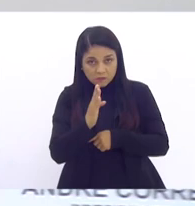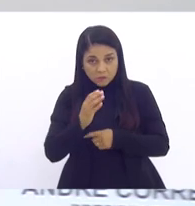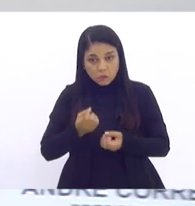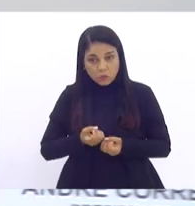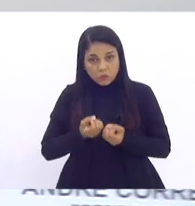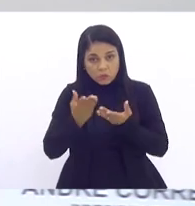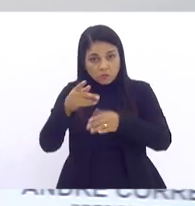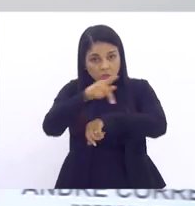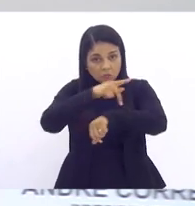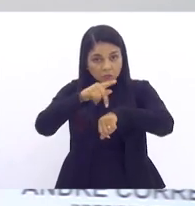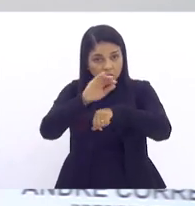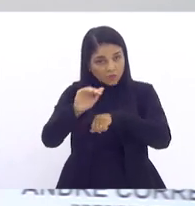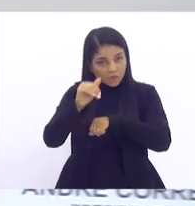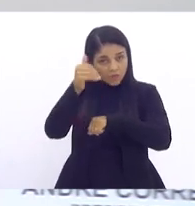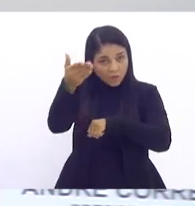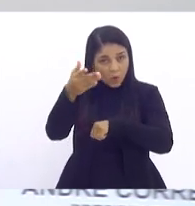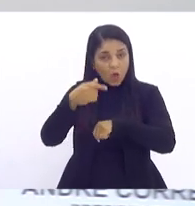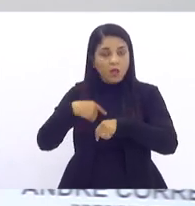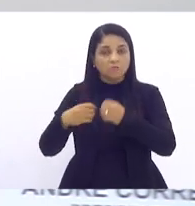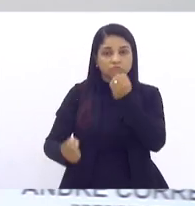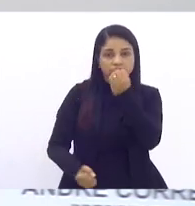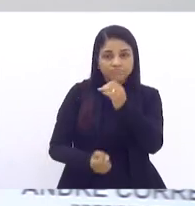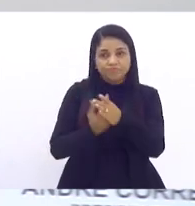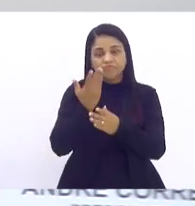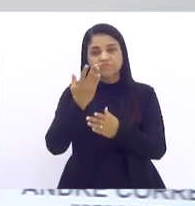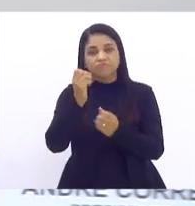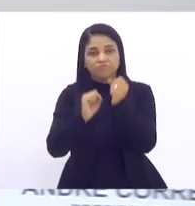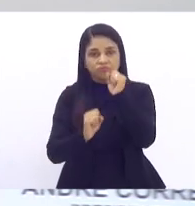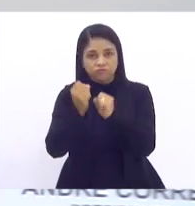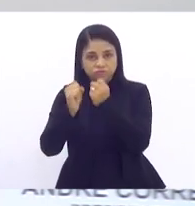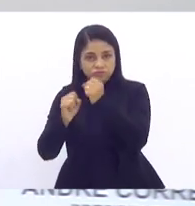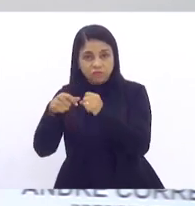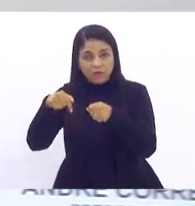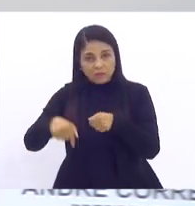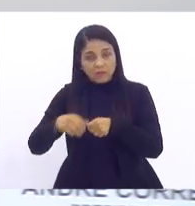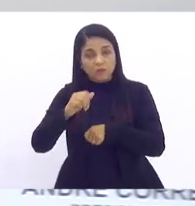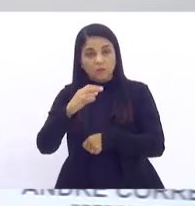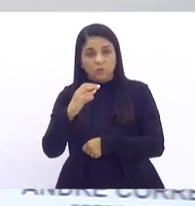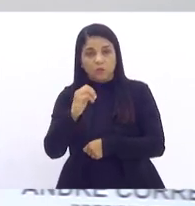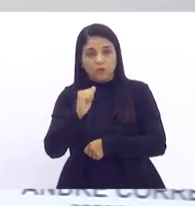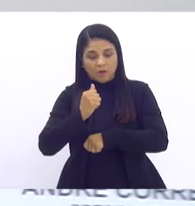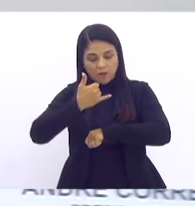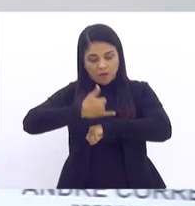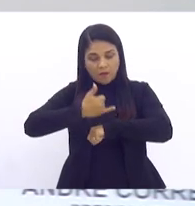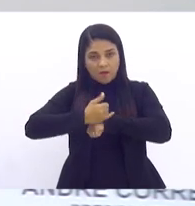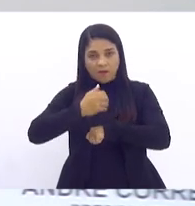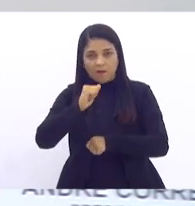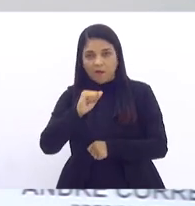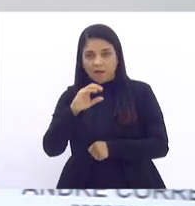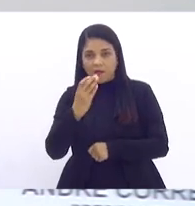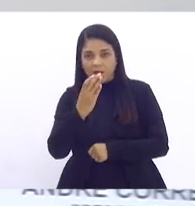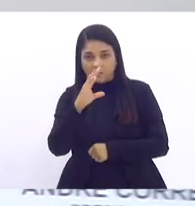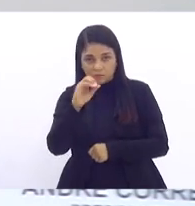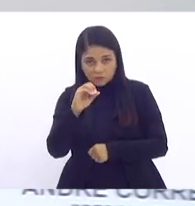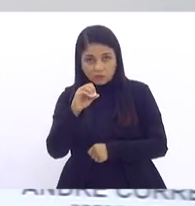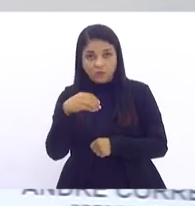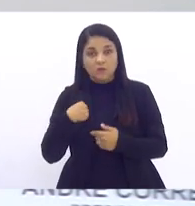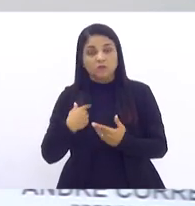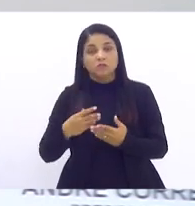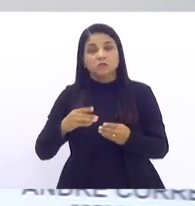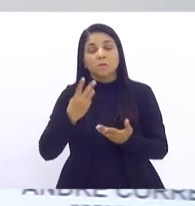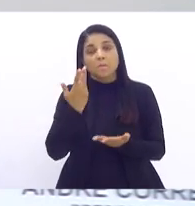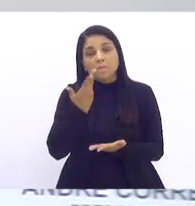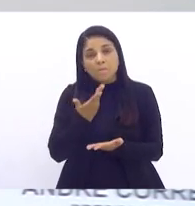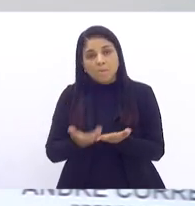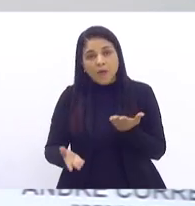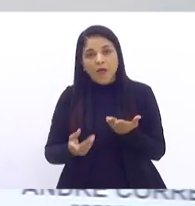e poderia estar produzindo manufatura a partir do aço aqui no Brasil e tem no valor agregado e a gente perde o valor agregado